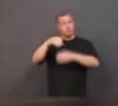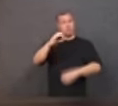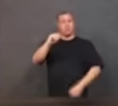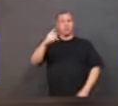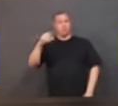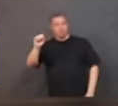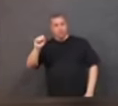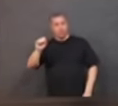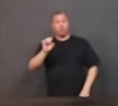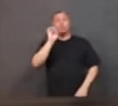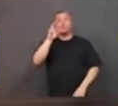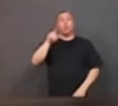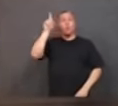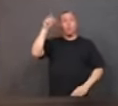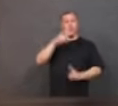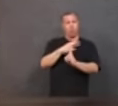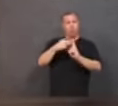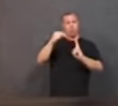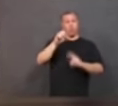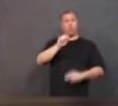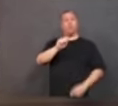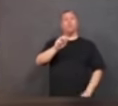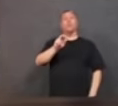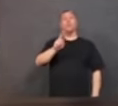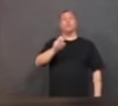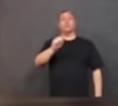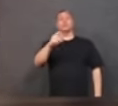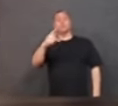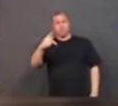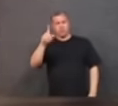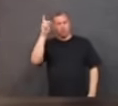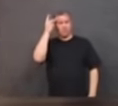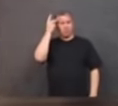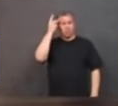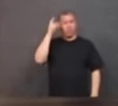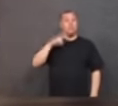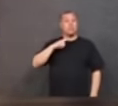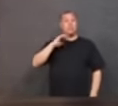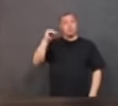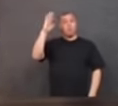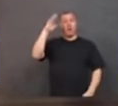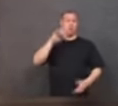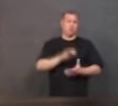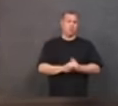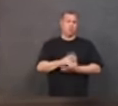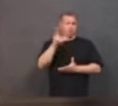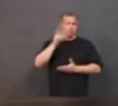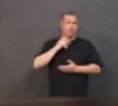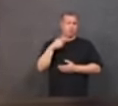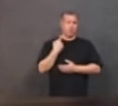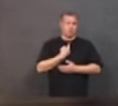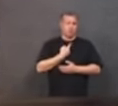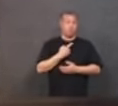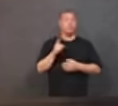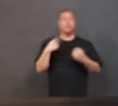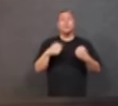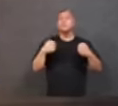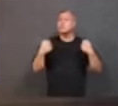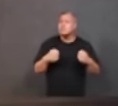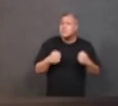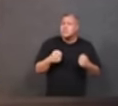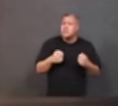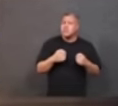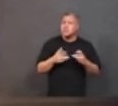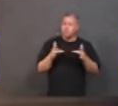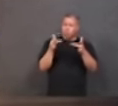está muito à nossa frente, tem 22% dos cursos nesse nível. Nós precisamos colocar a UFO em consonância com